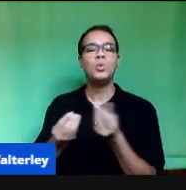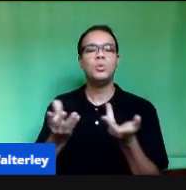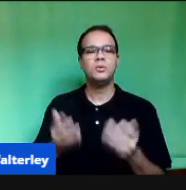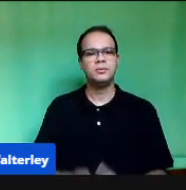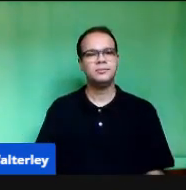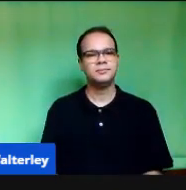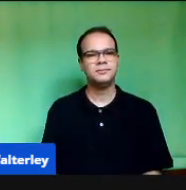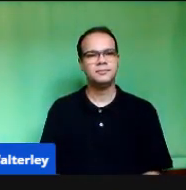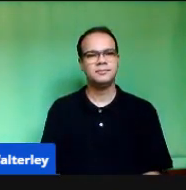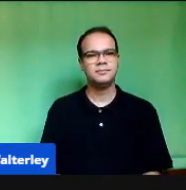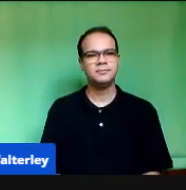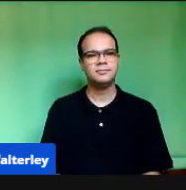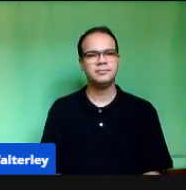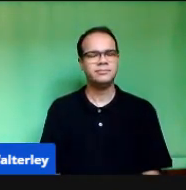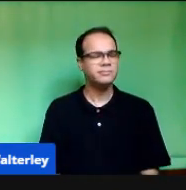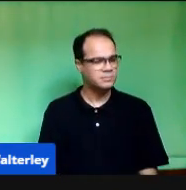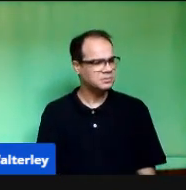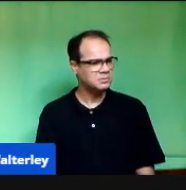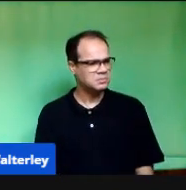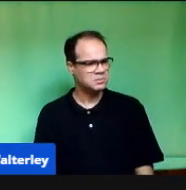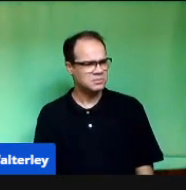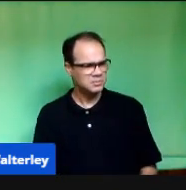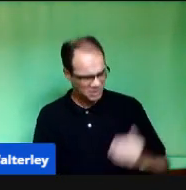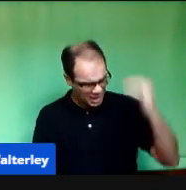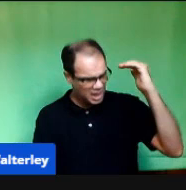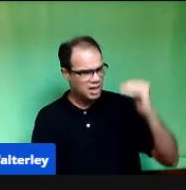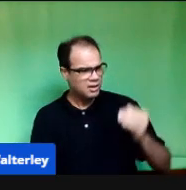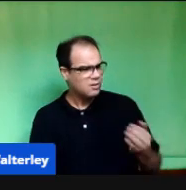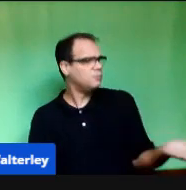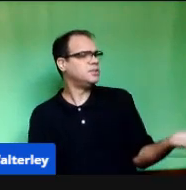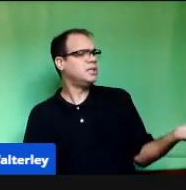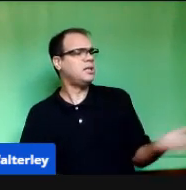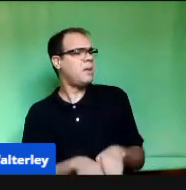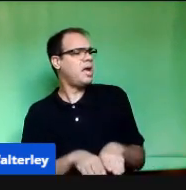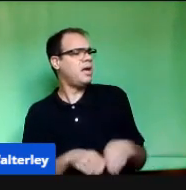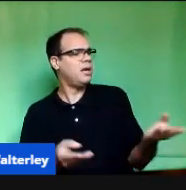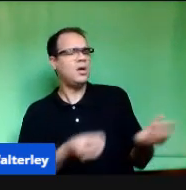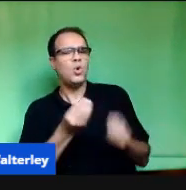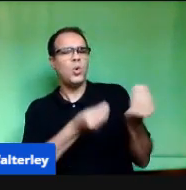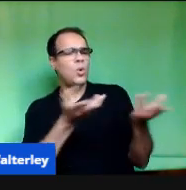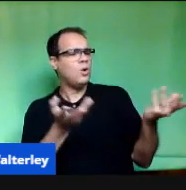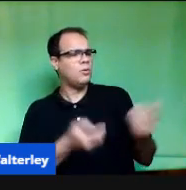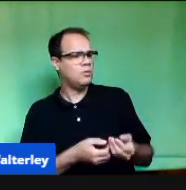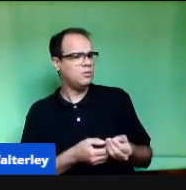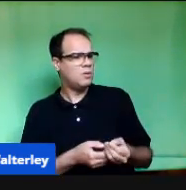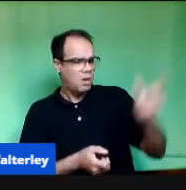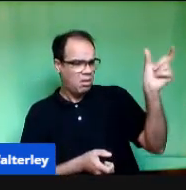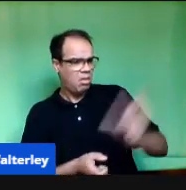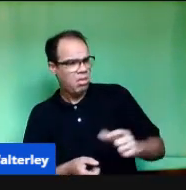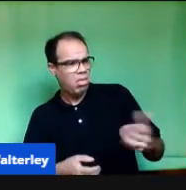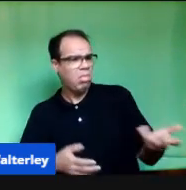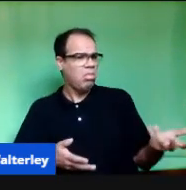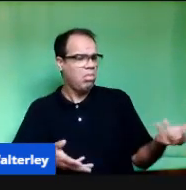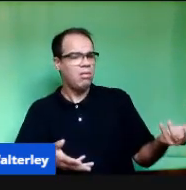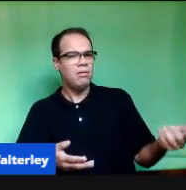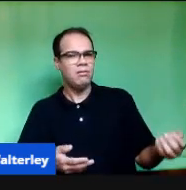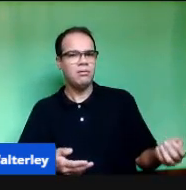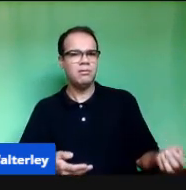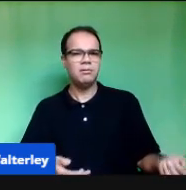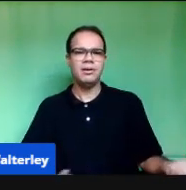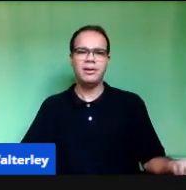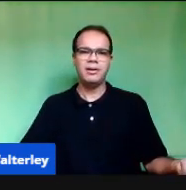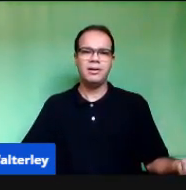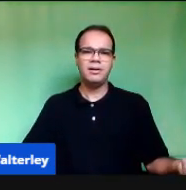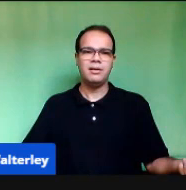acontecer? Essa criança ainda ela vai ser responsabilizada pelos seus familiares ou por quem cuida dela, mas também, olha o seu